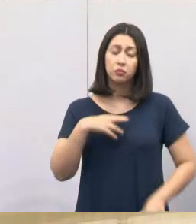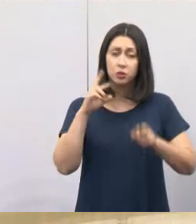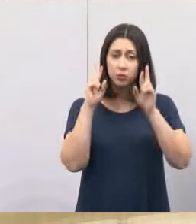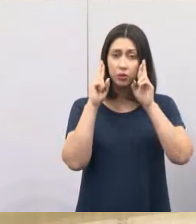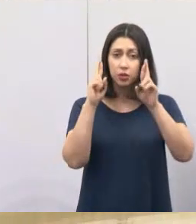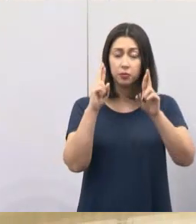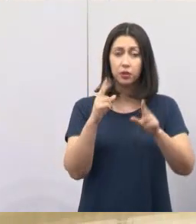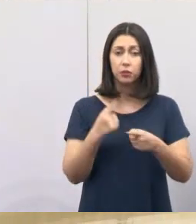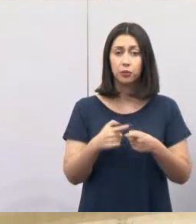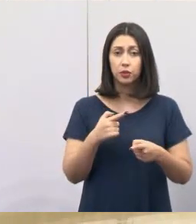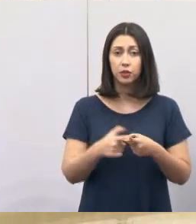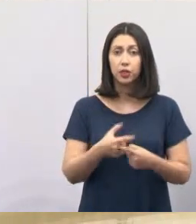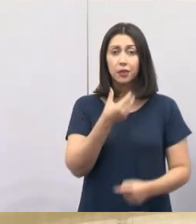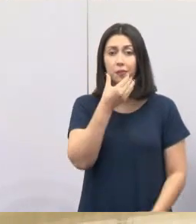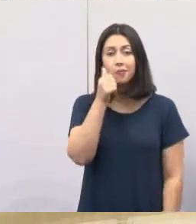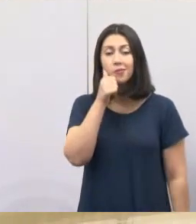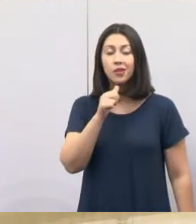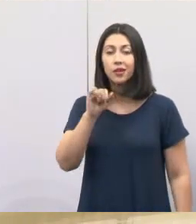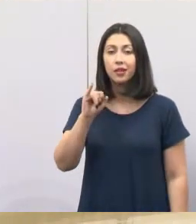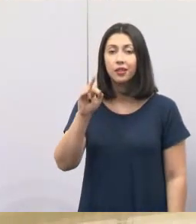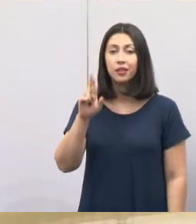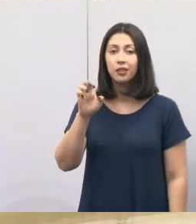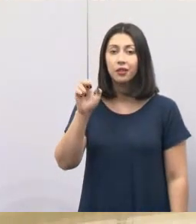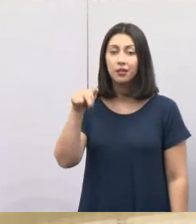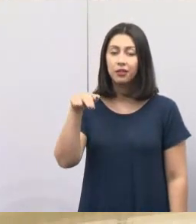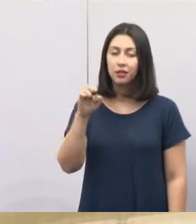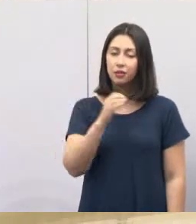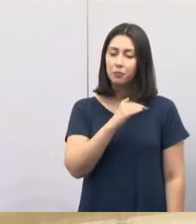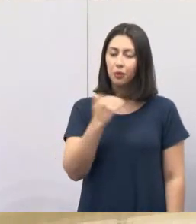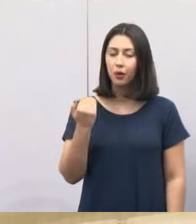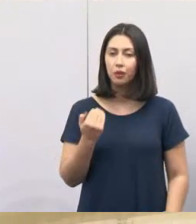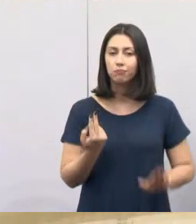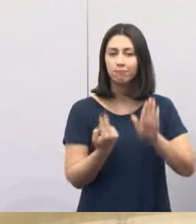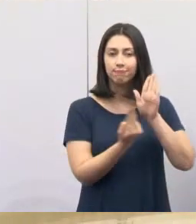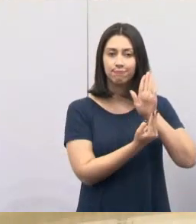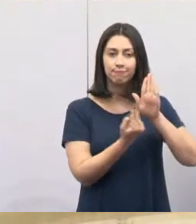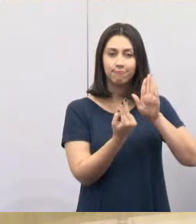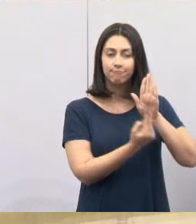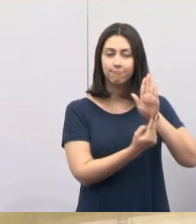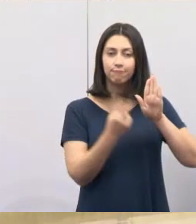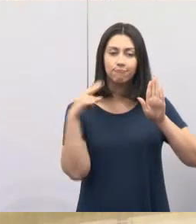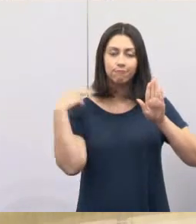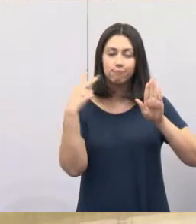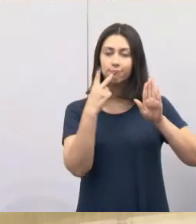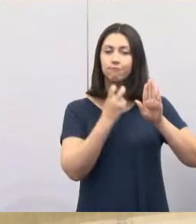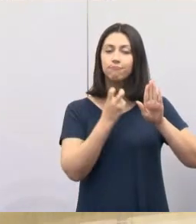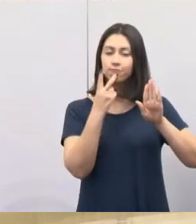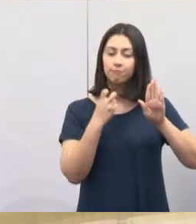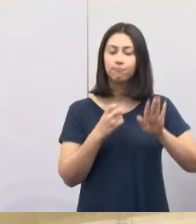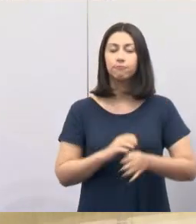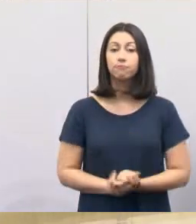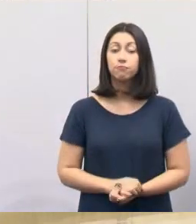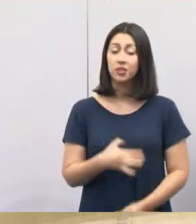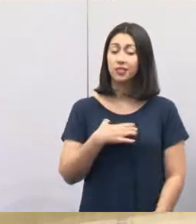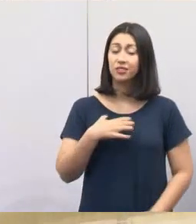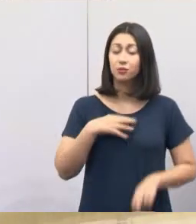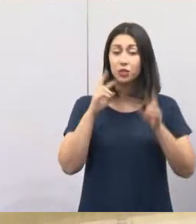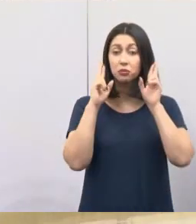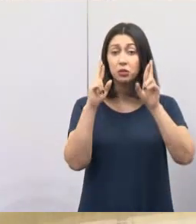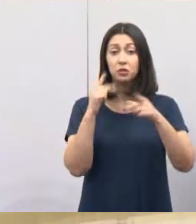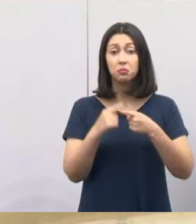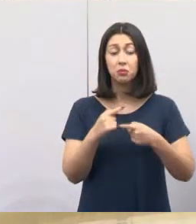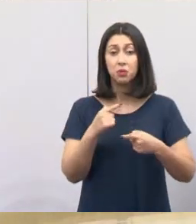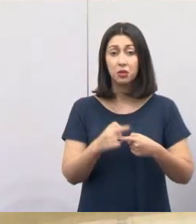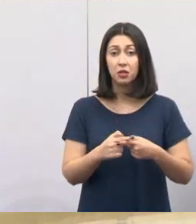pesar pelo falecimento de Irene Santana Lopes. Voto formulado pelo vereador Valmir do Parque Meia Lua. Voto de pesar